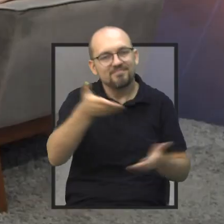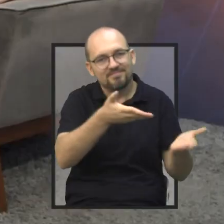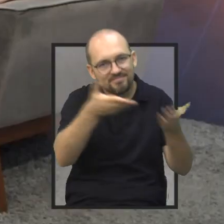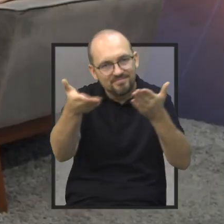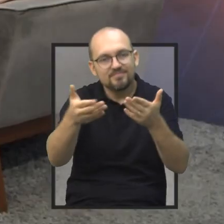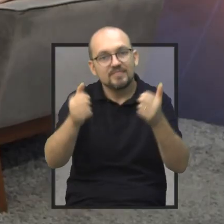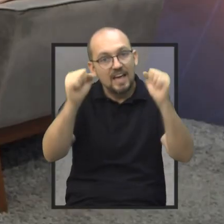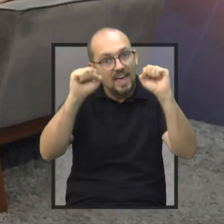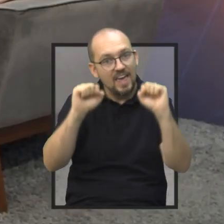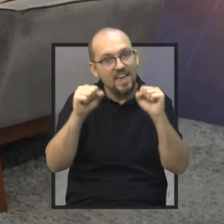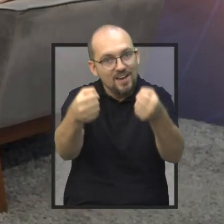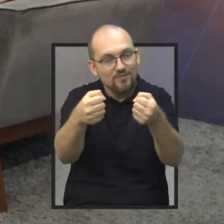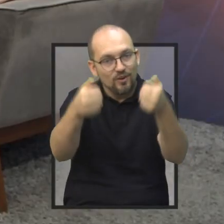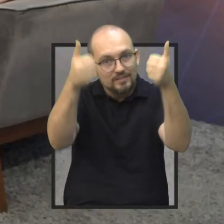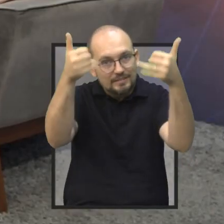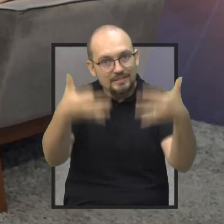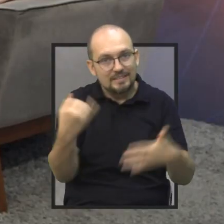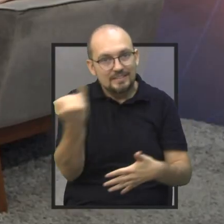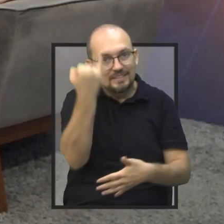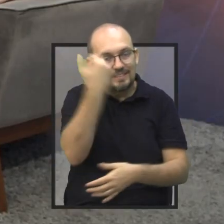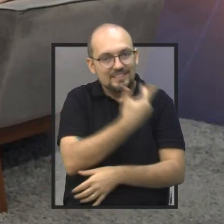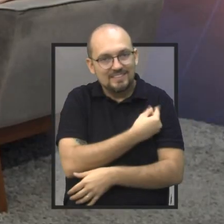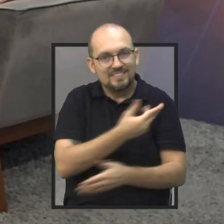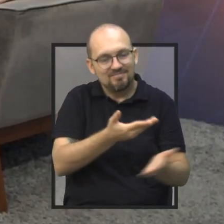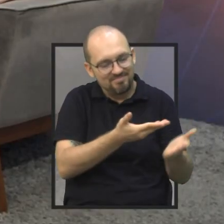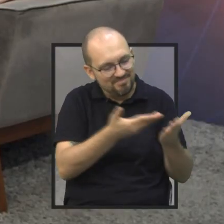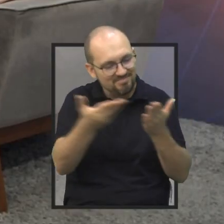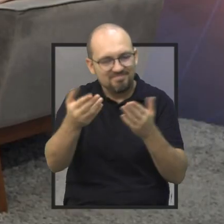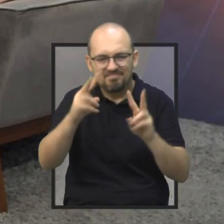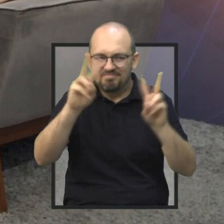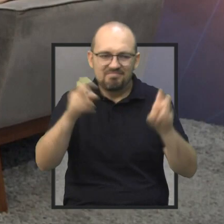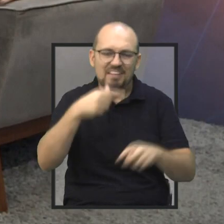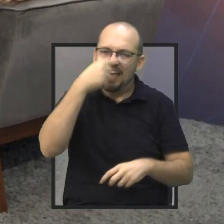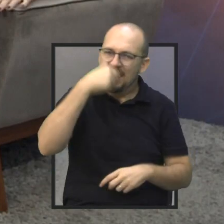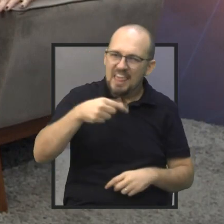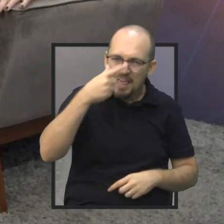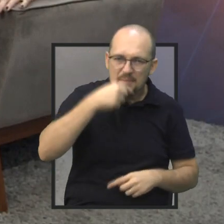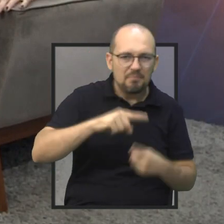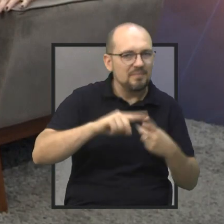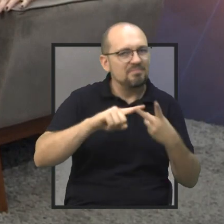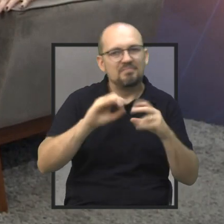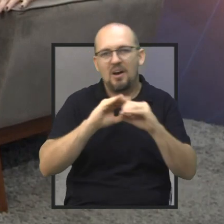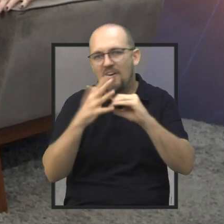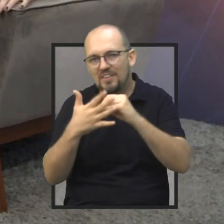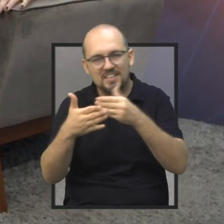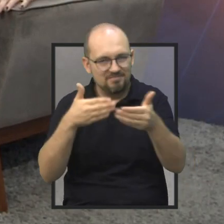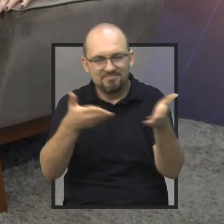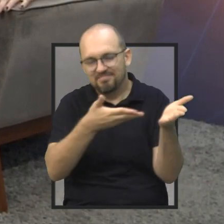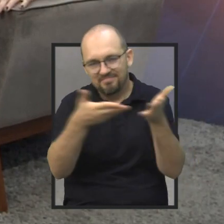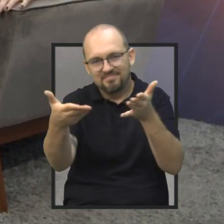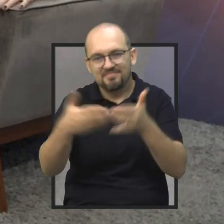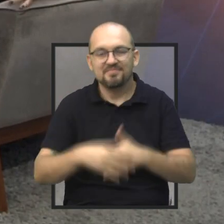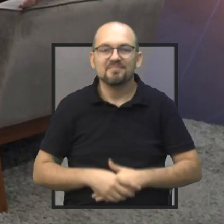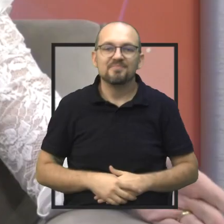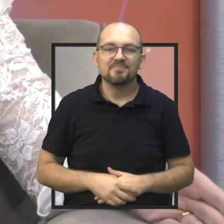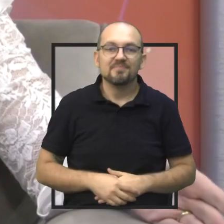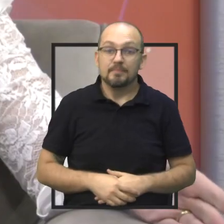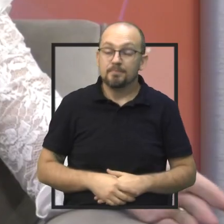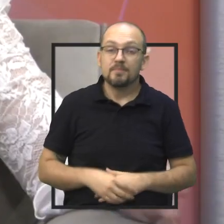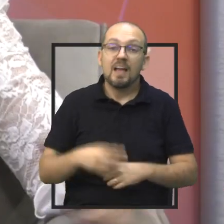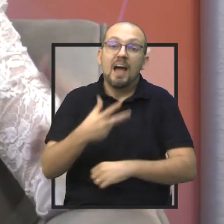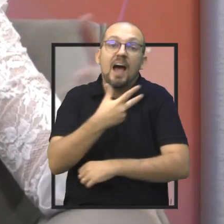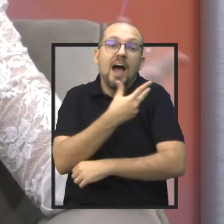assistindo, para reforçar aí esse recadinho da importância da vacinação, seja pela gripe, Sim. seja a vacina da Covid. Tá certo. A vacina